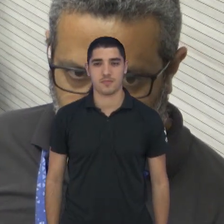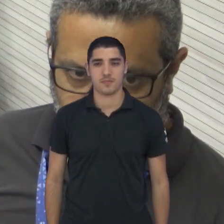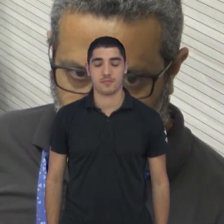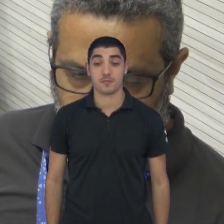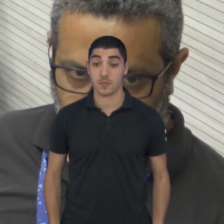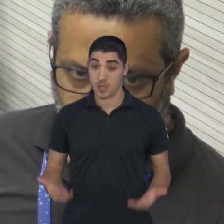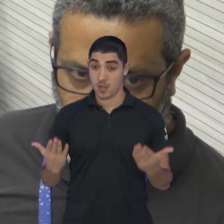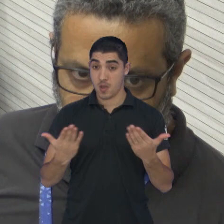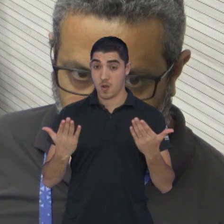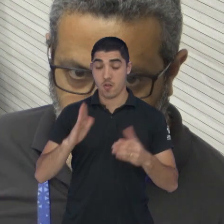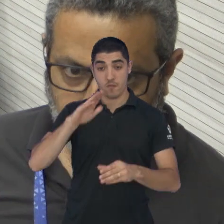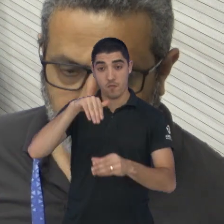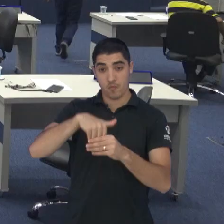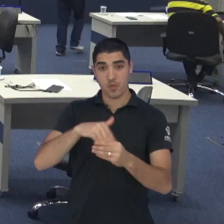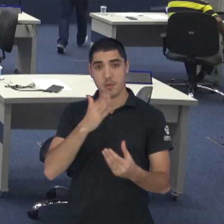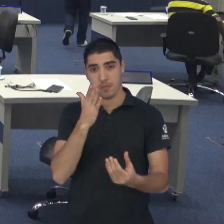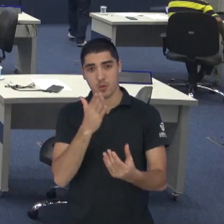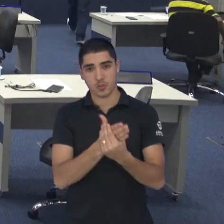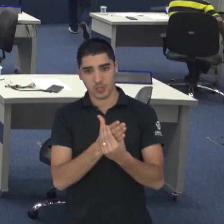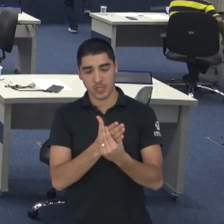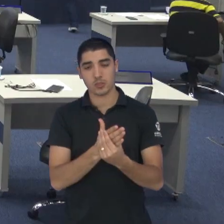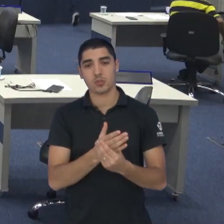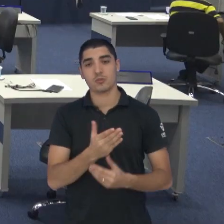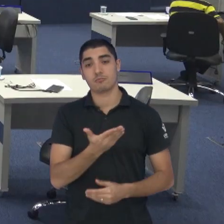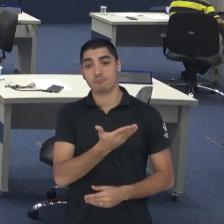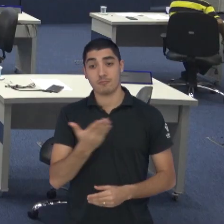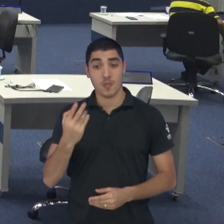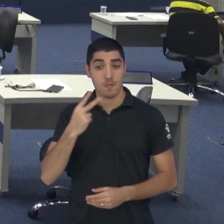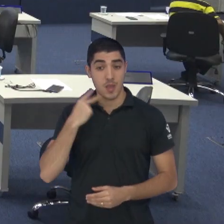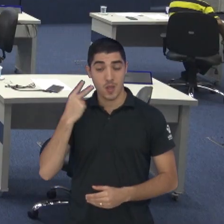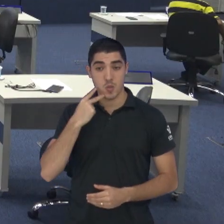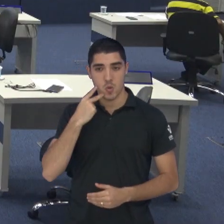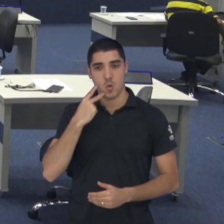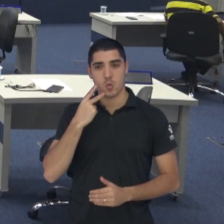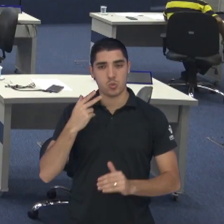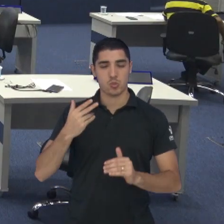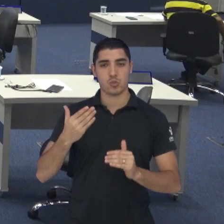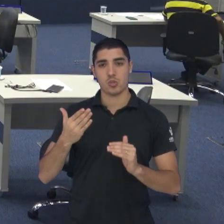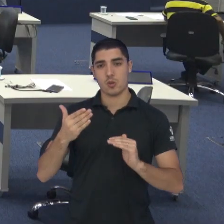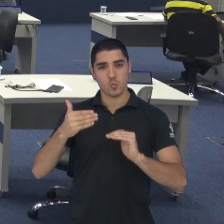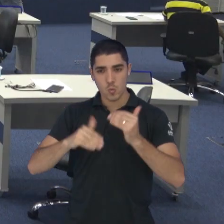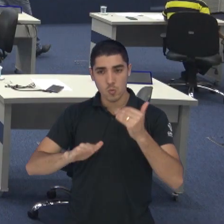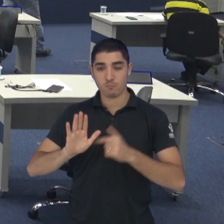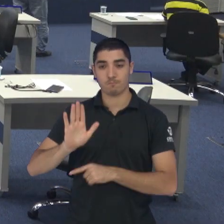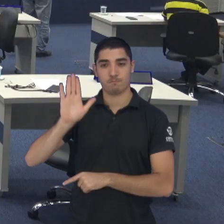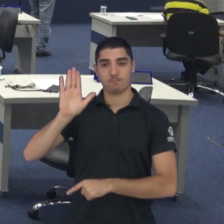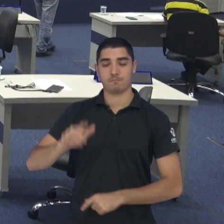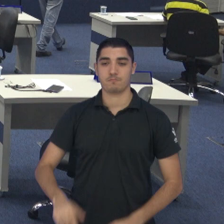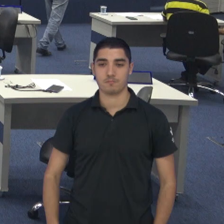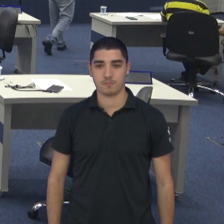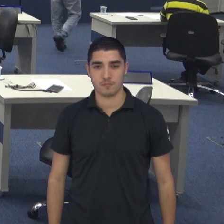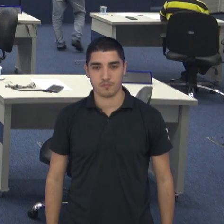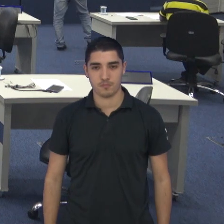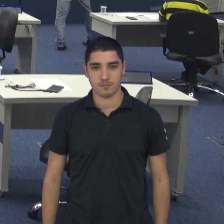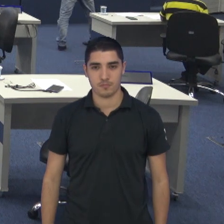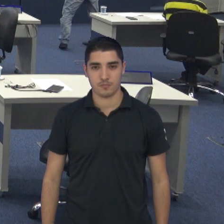Em votação, o processo. Vereadores favoráveis permaneçam como estão, os contrários que se manifestem.